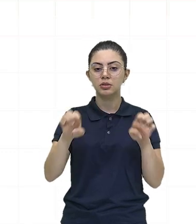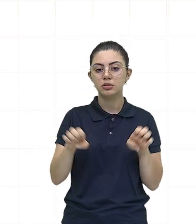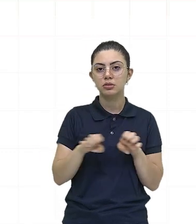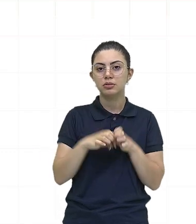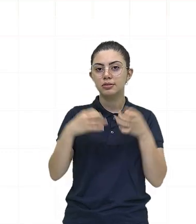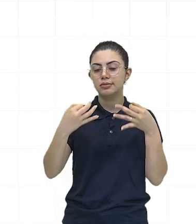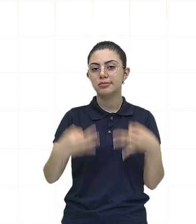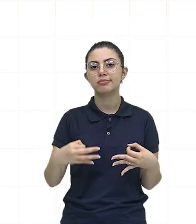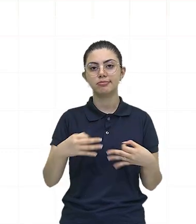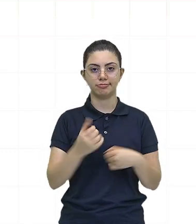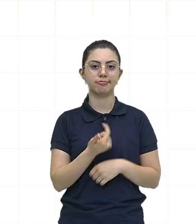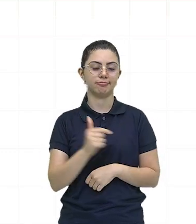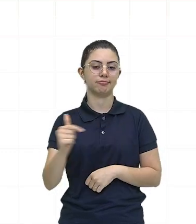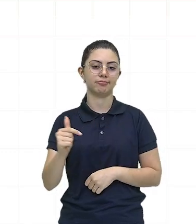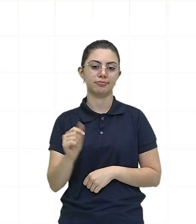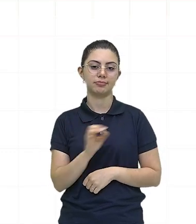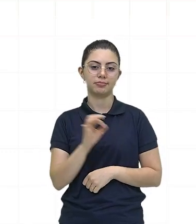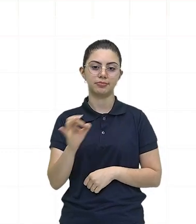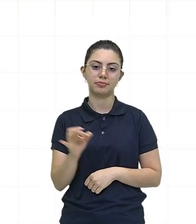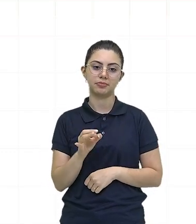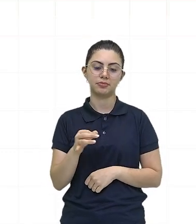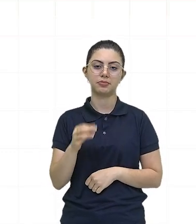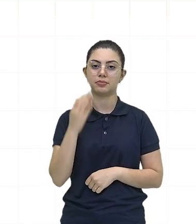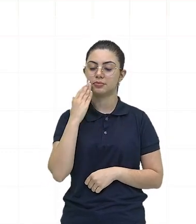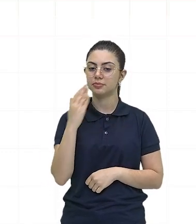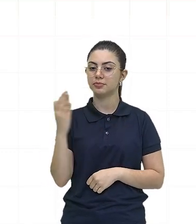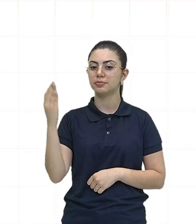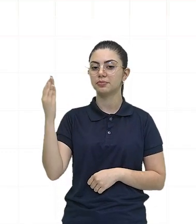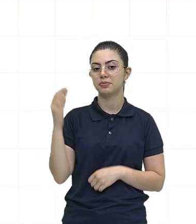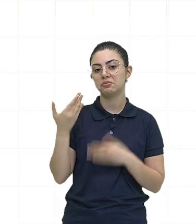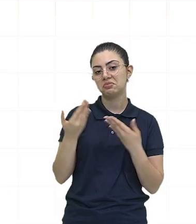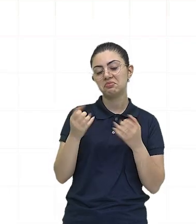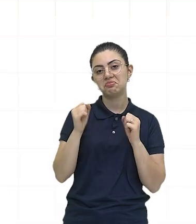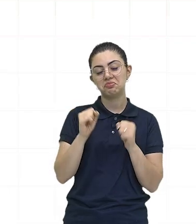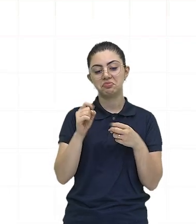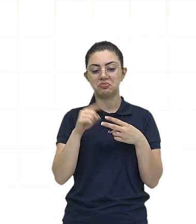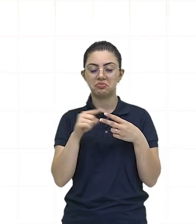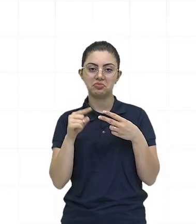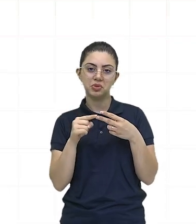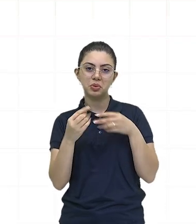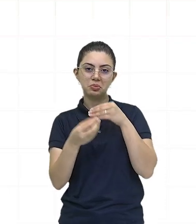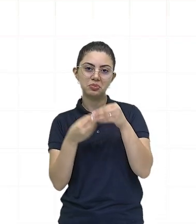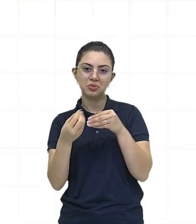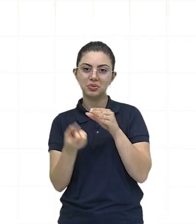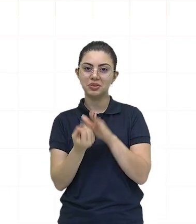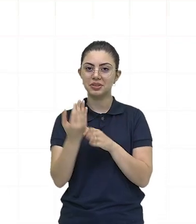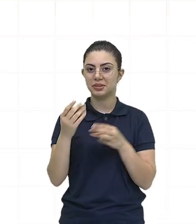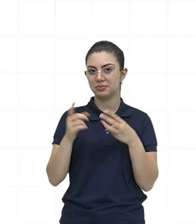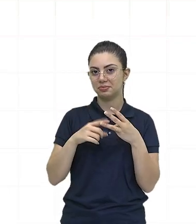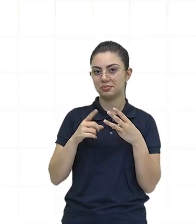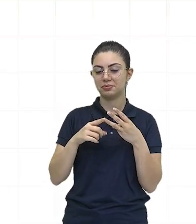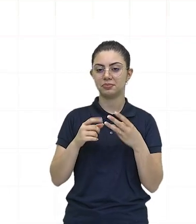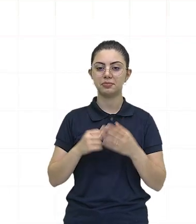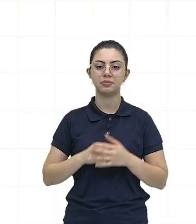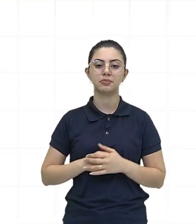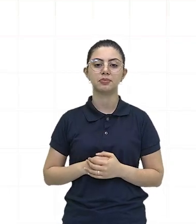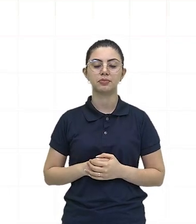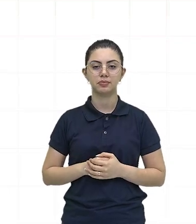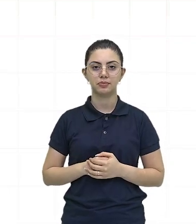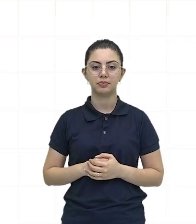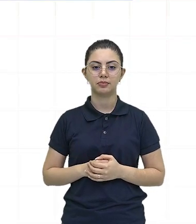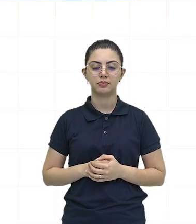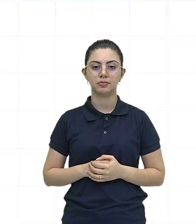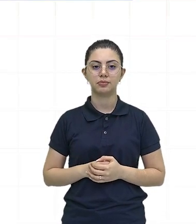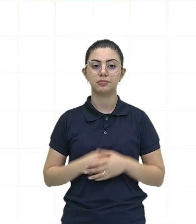definição exata, né? Ela tem ali um pouco da mistura das outras 2 categorias. A